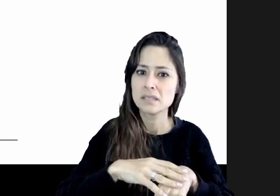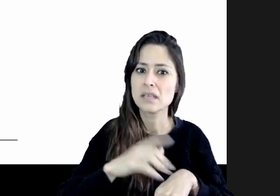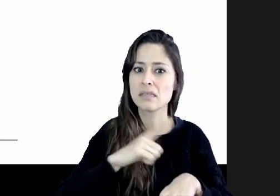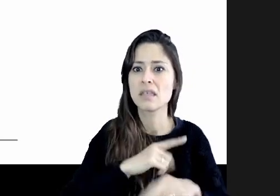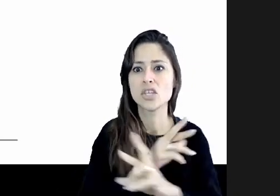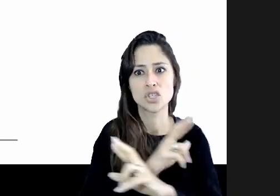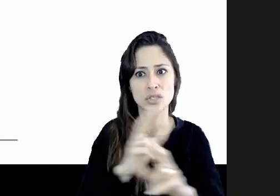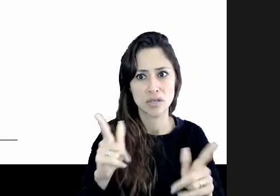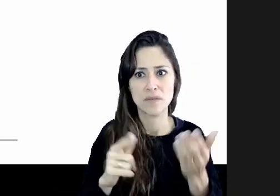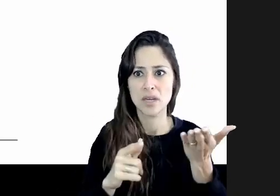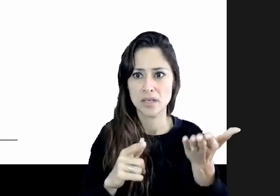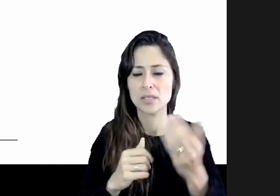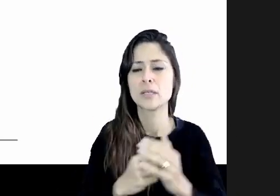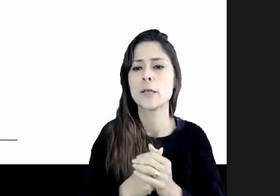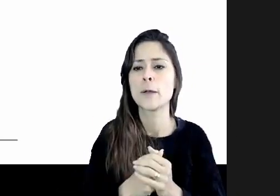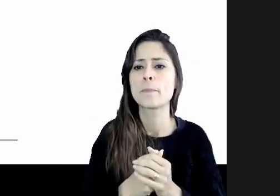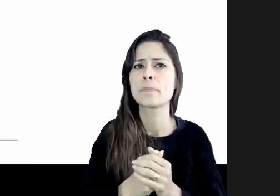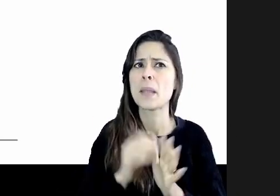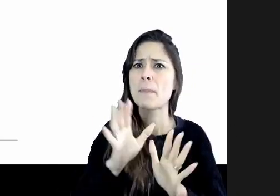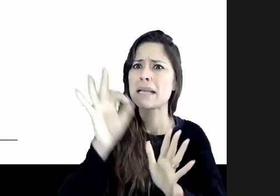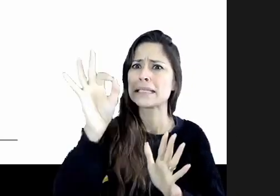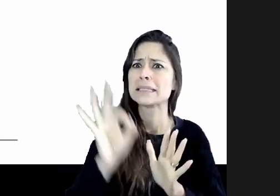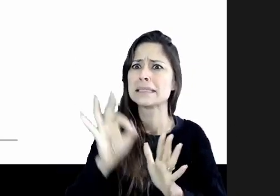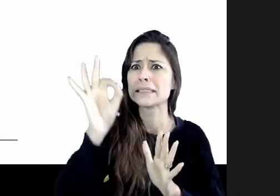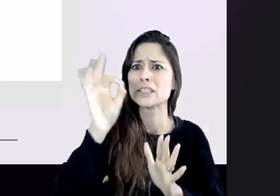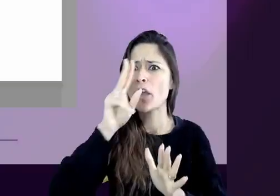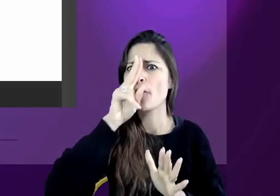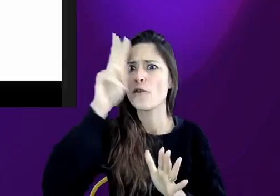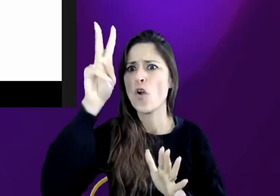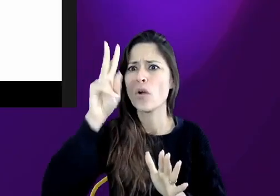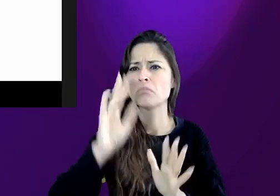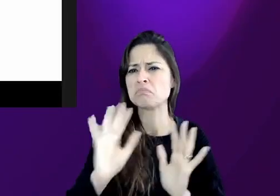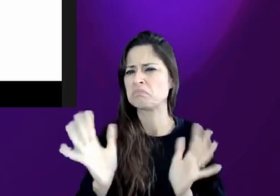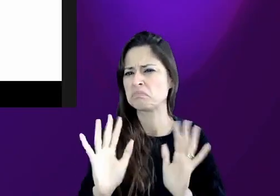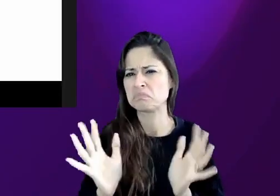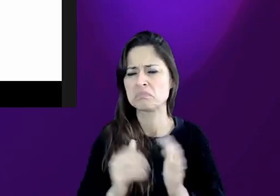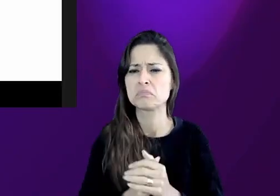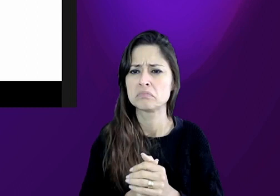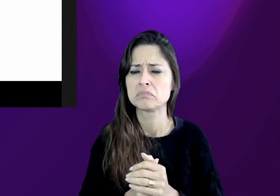foi estatisticamente significativo, mas talvez, se nós estivéssemos falando